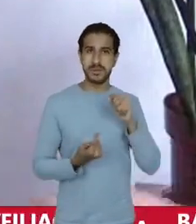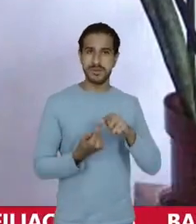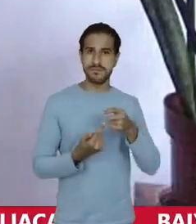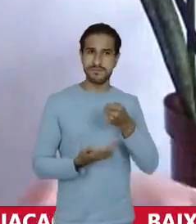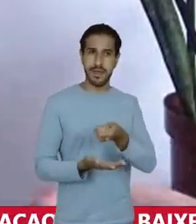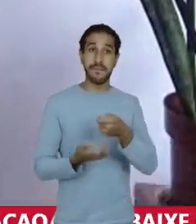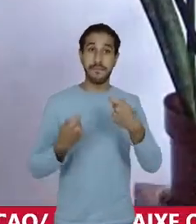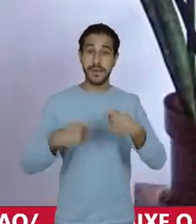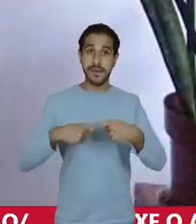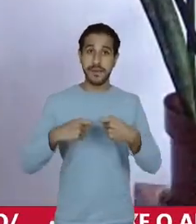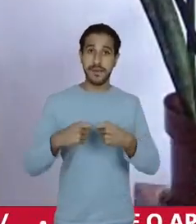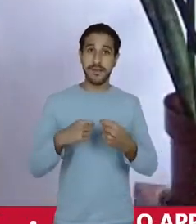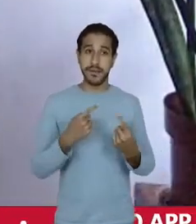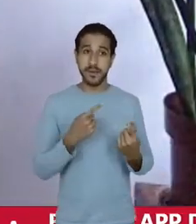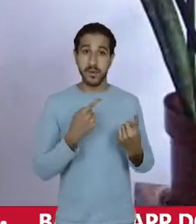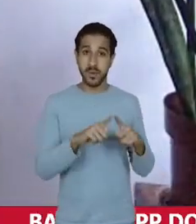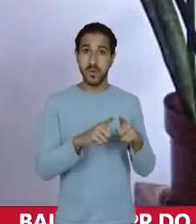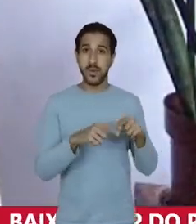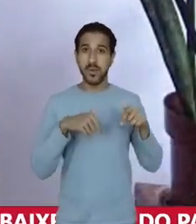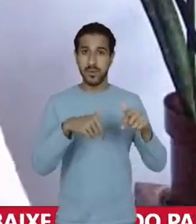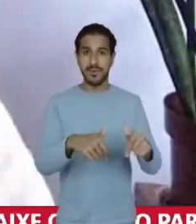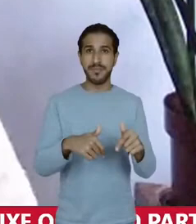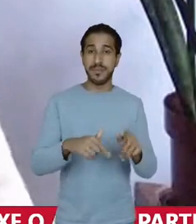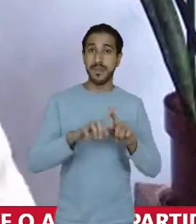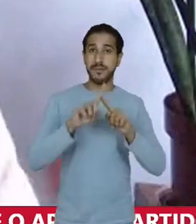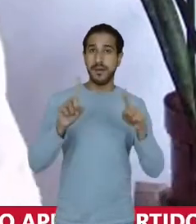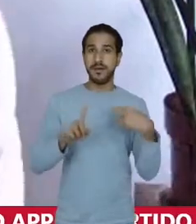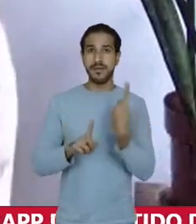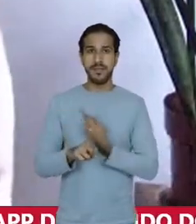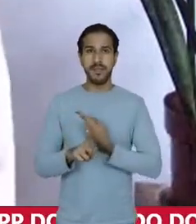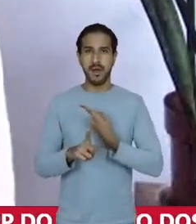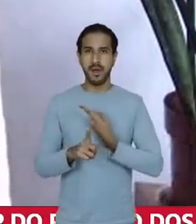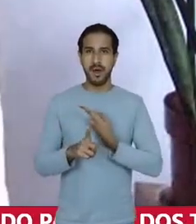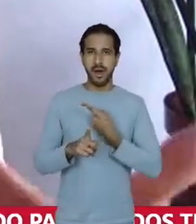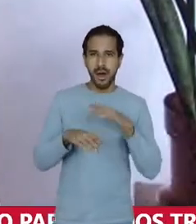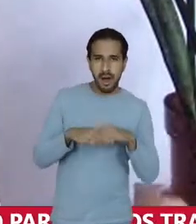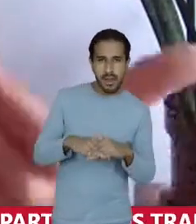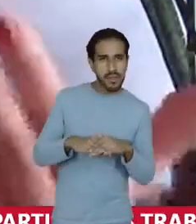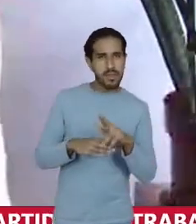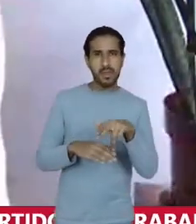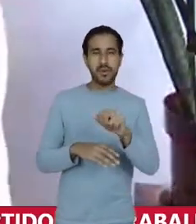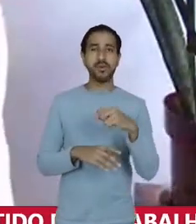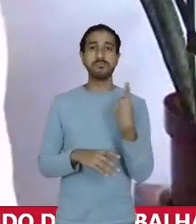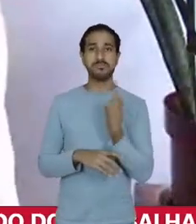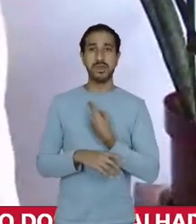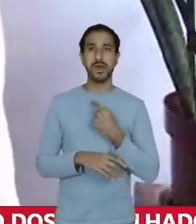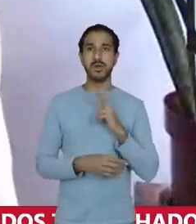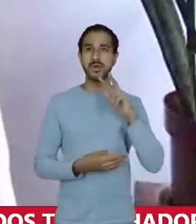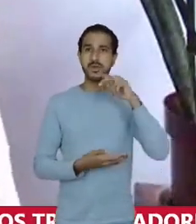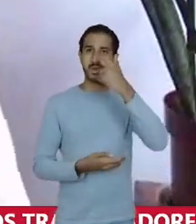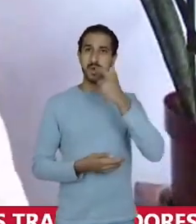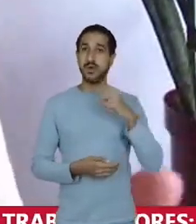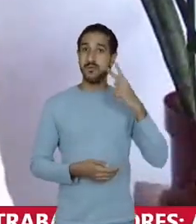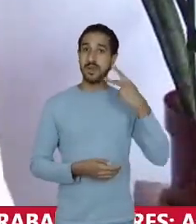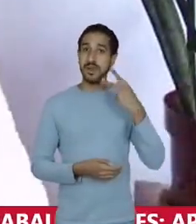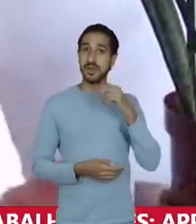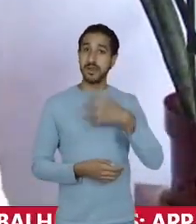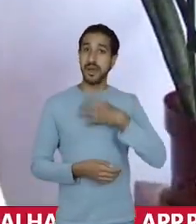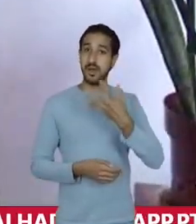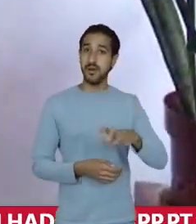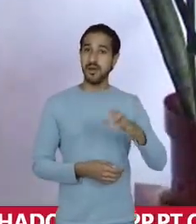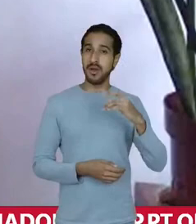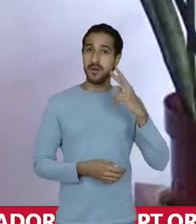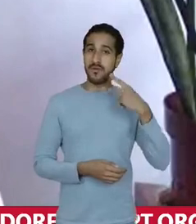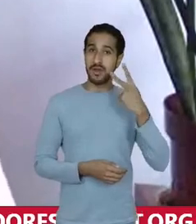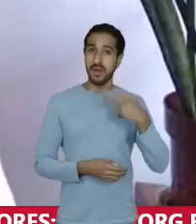ele precisa travar essa luta. Mas nós somos incansáveis. Eu estou vereadora hoje de Salvador, como uma